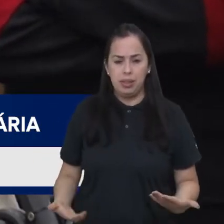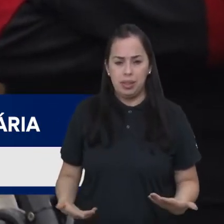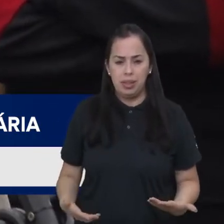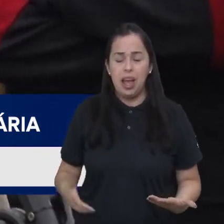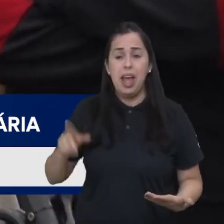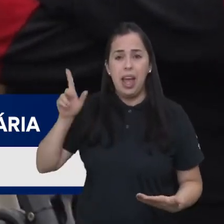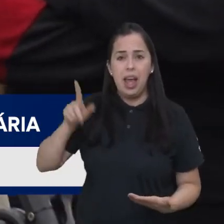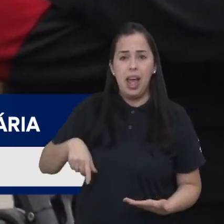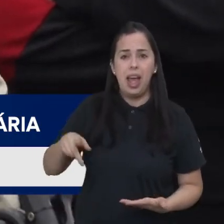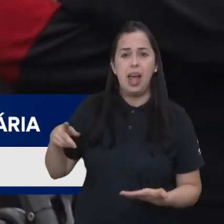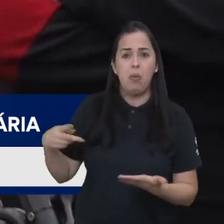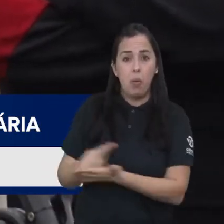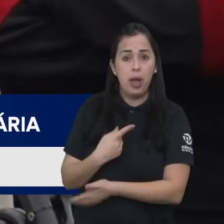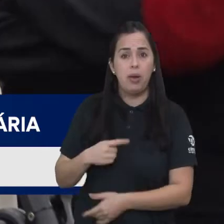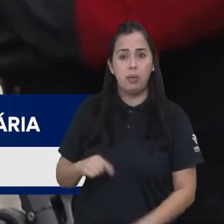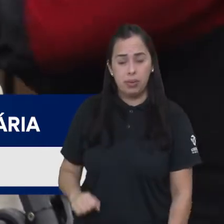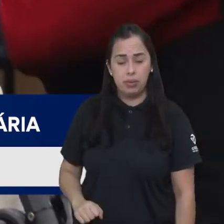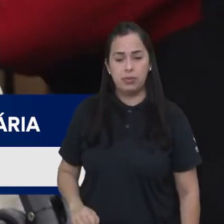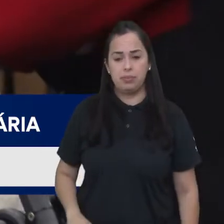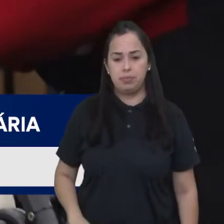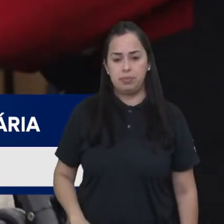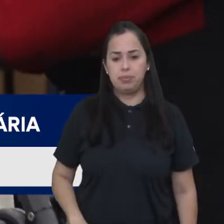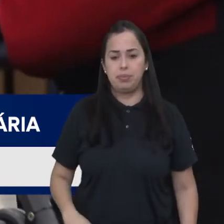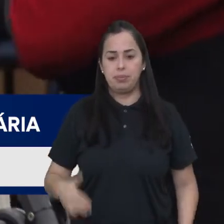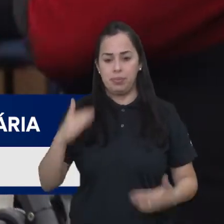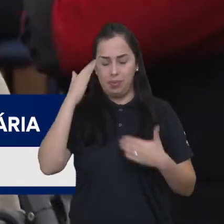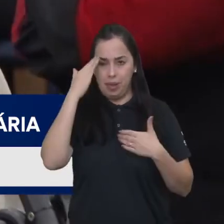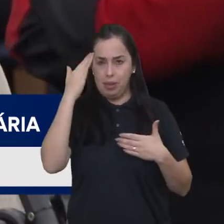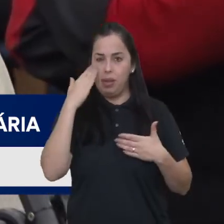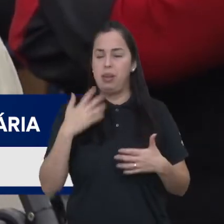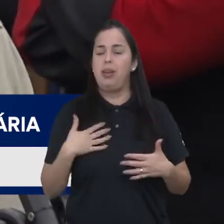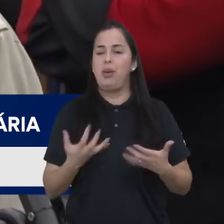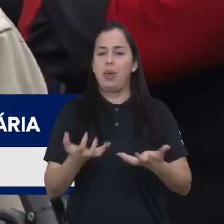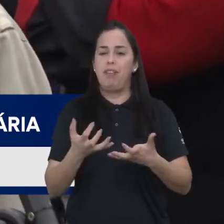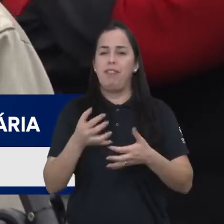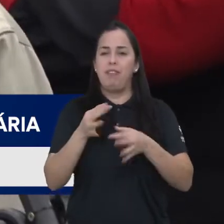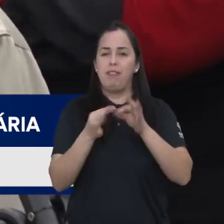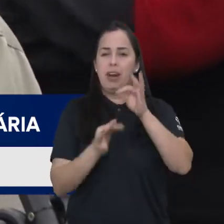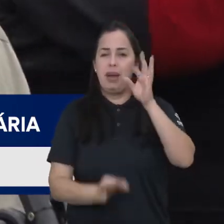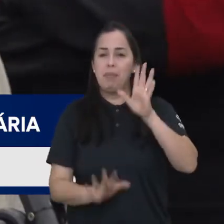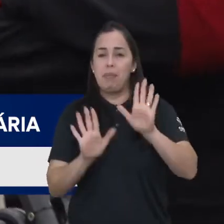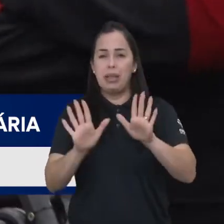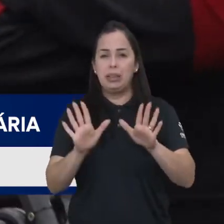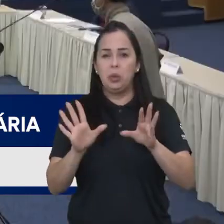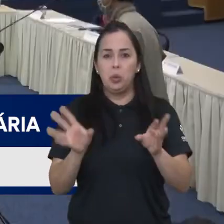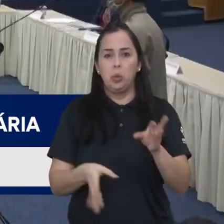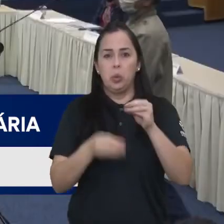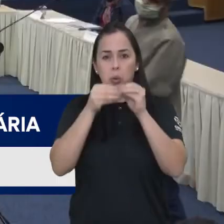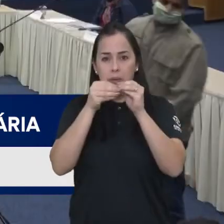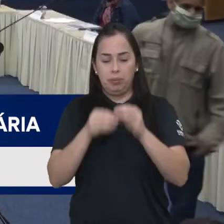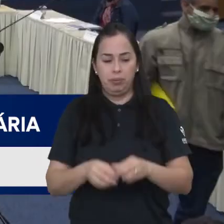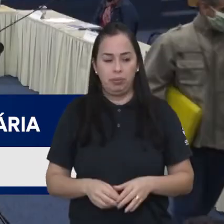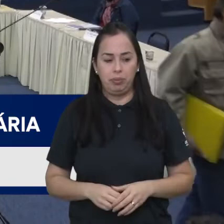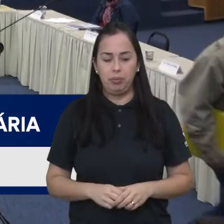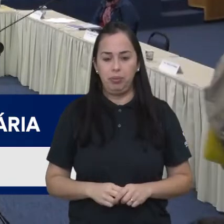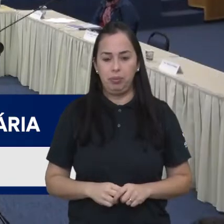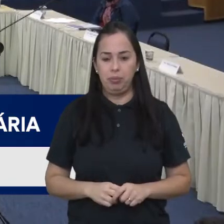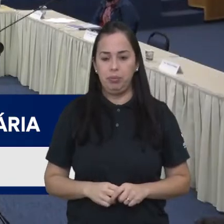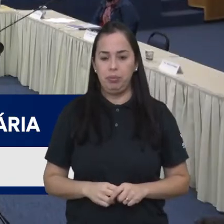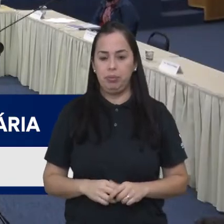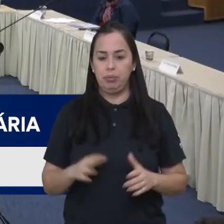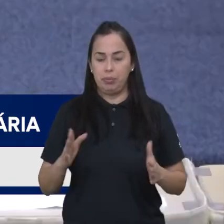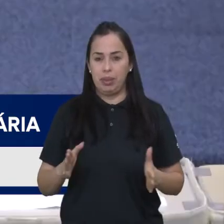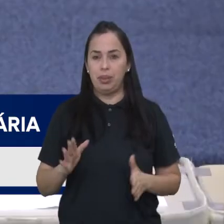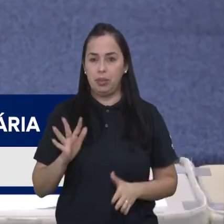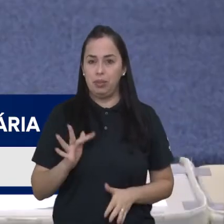Isso seria um grande erro do Poder Público. Obrigado. Tem muita coisa de falar, mas felizmente, obrigado. Obrigado. Nós